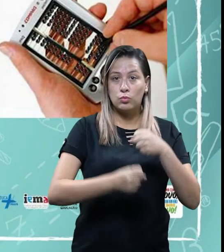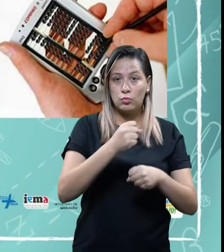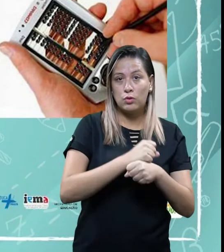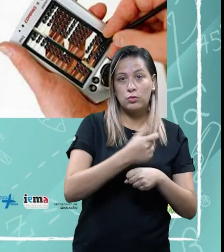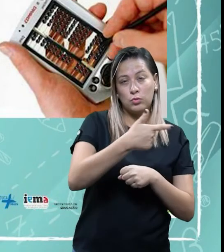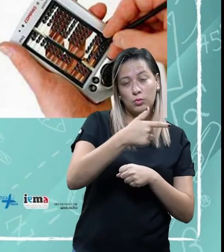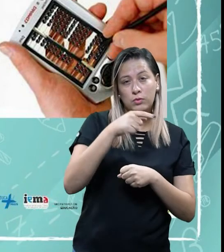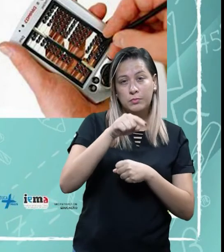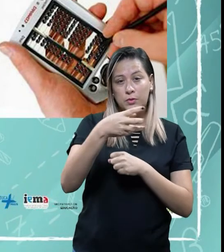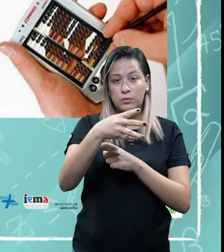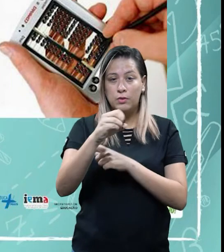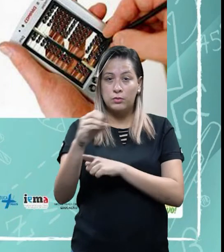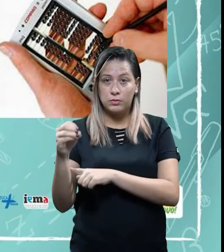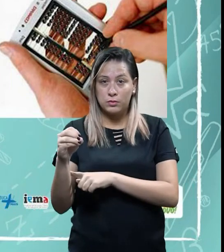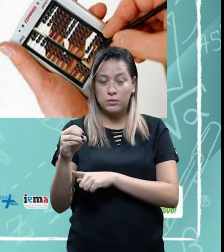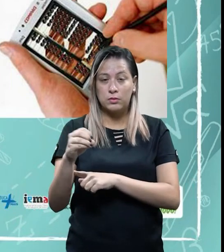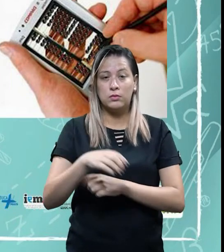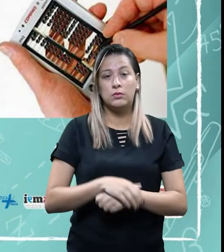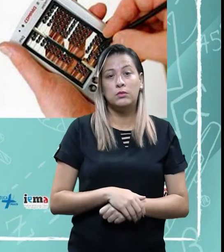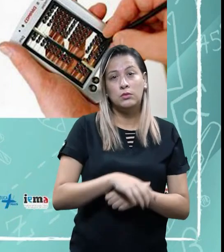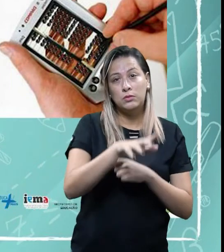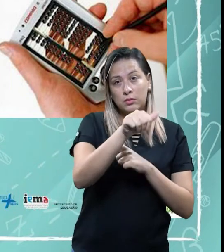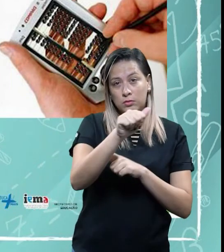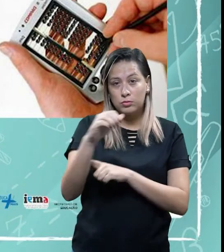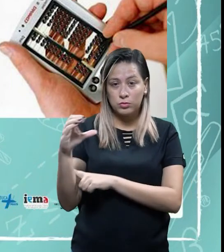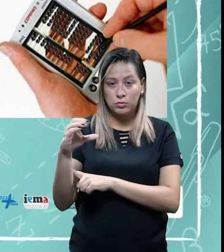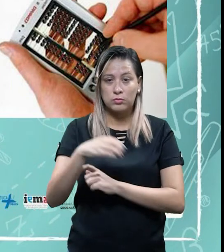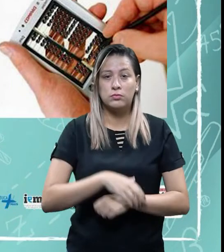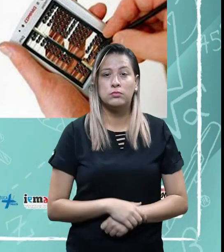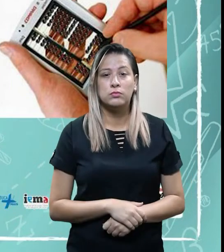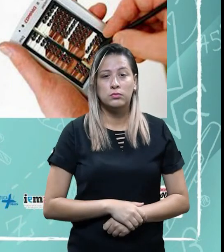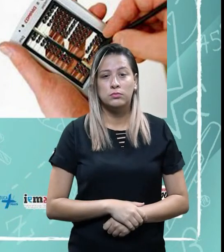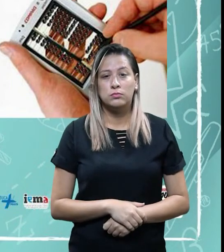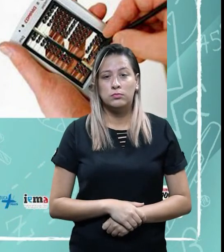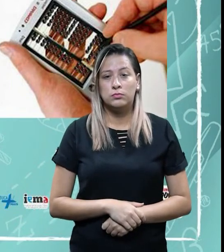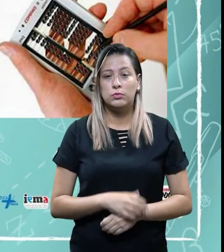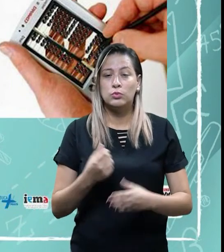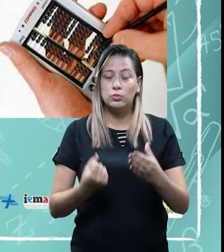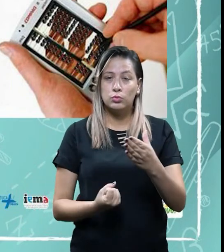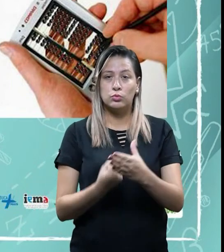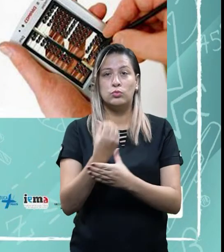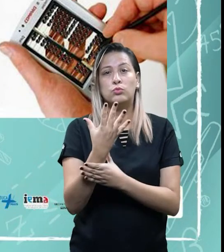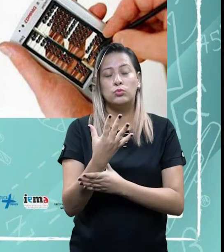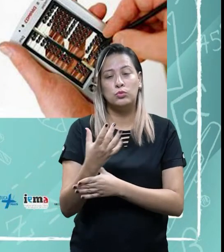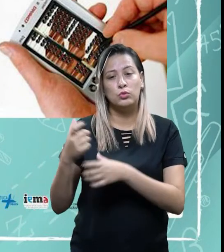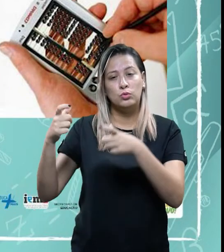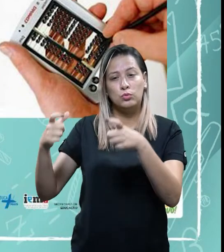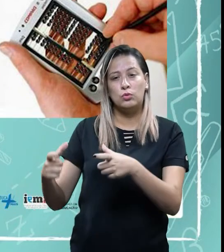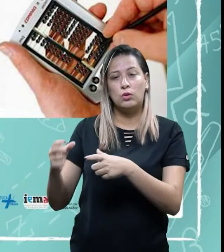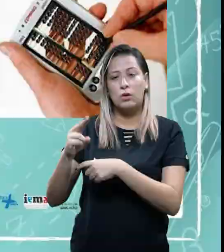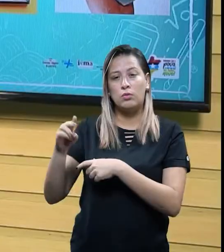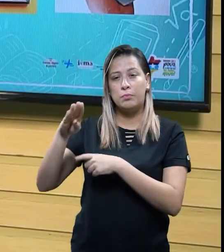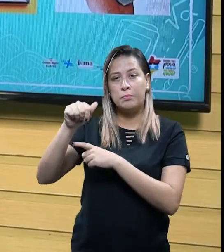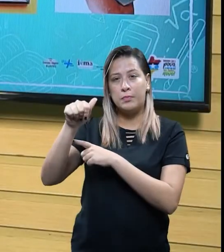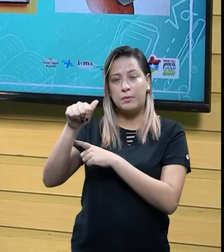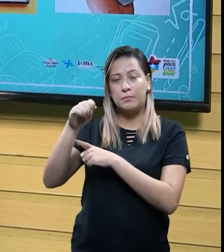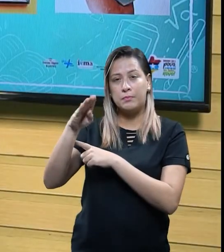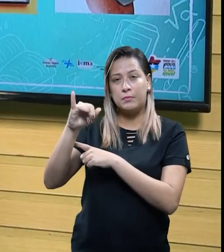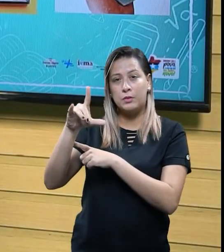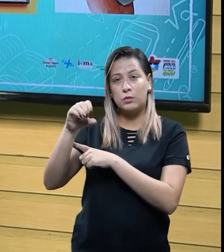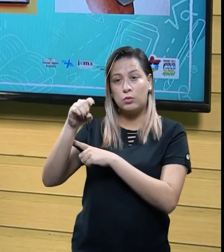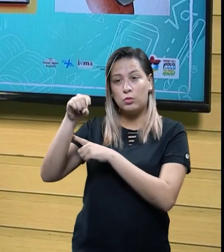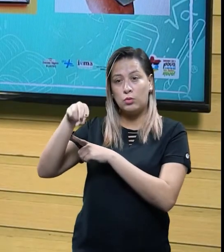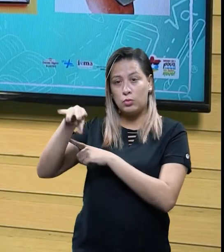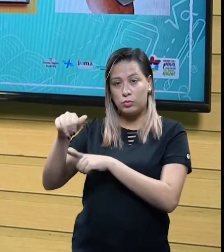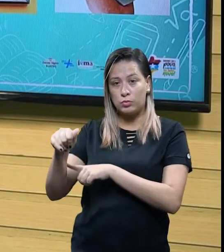a.C., tá, os babilônicos desenvolveram, tá, esse aparelhinho de calcular, o ábaco. Ele servia para